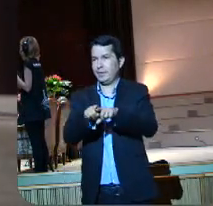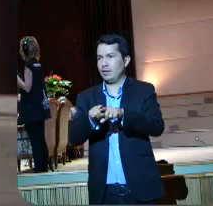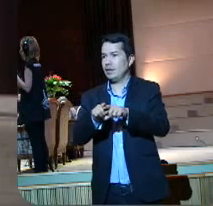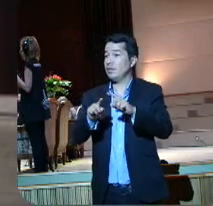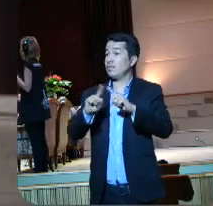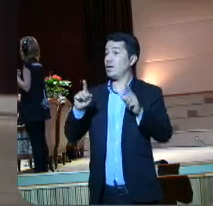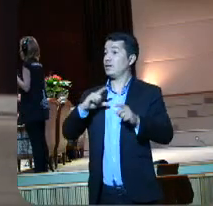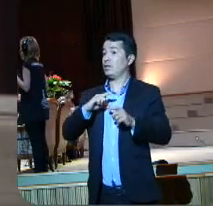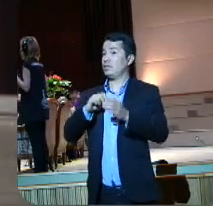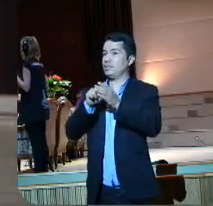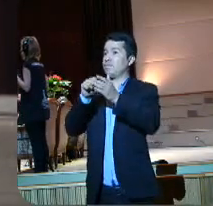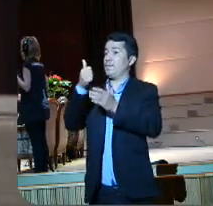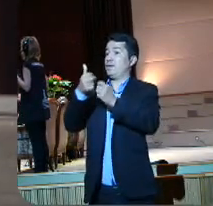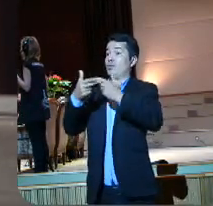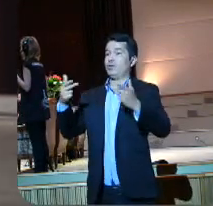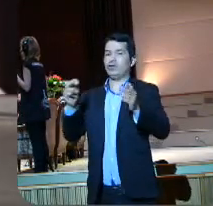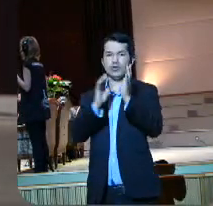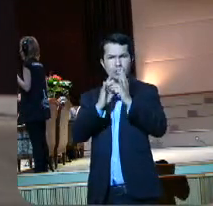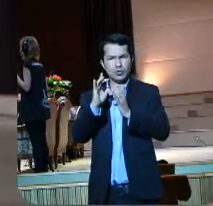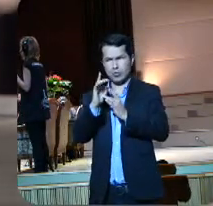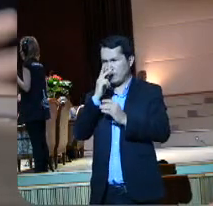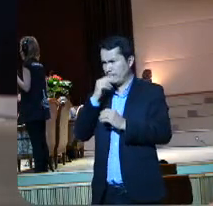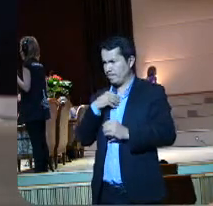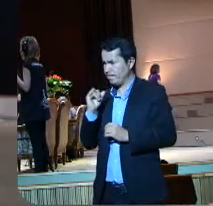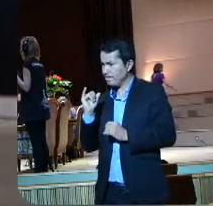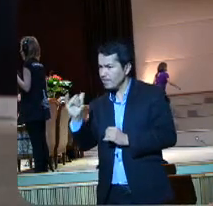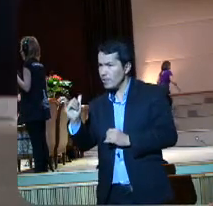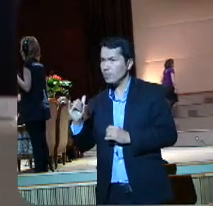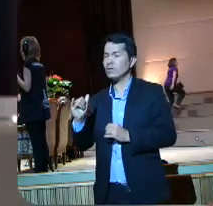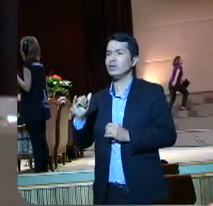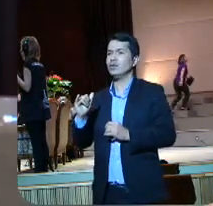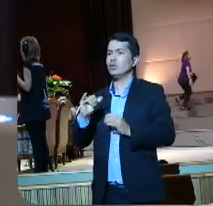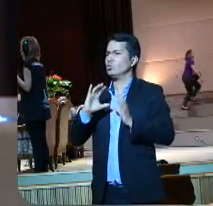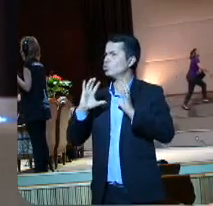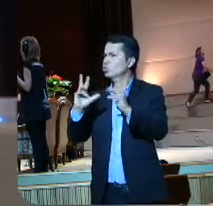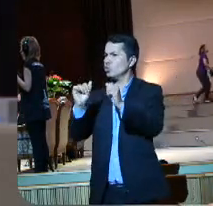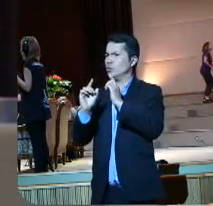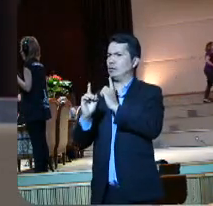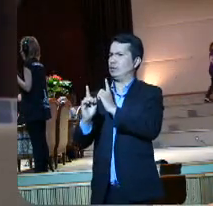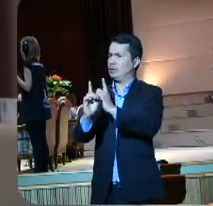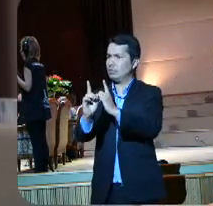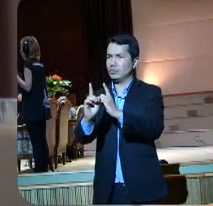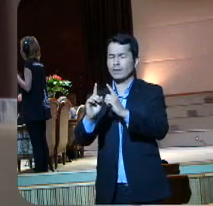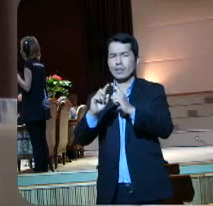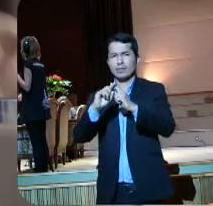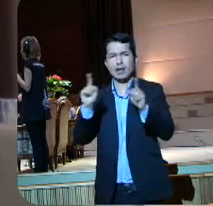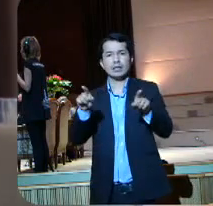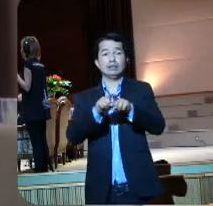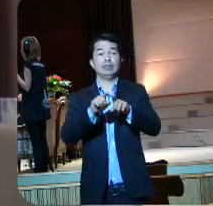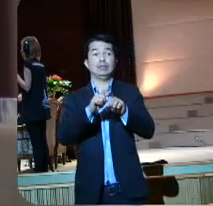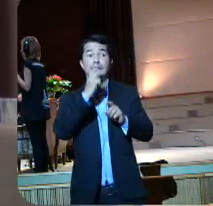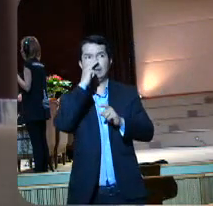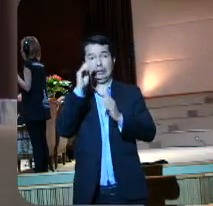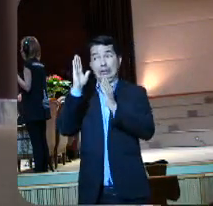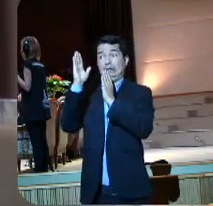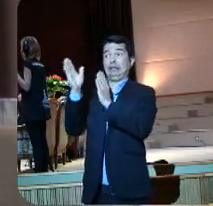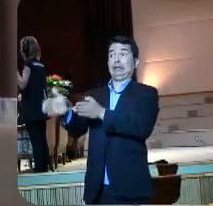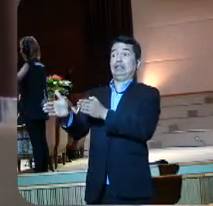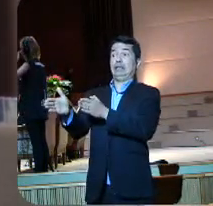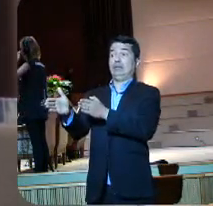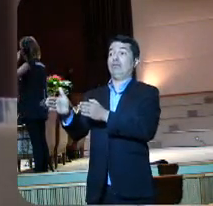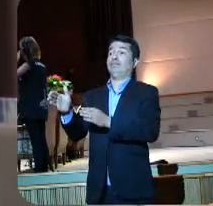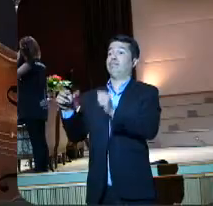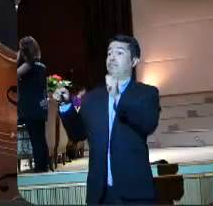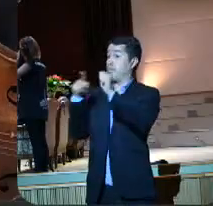revelação constrangedora que Jesus disse a todos os discípulos, mas que de uma maneira especial tocou o coração de